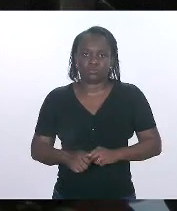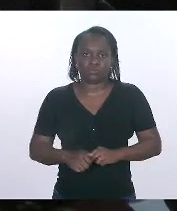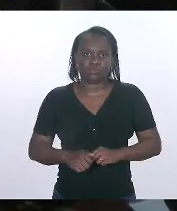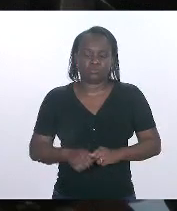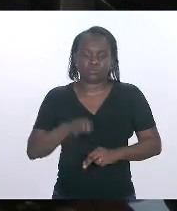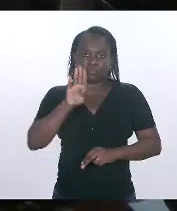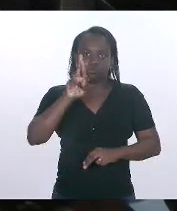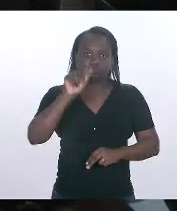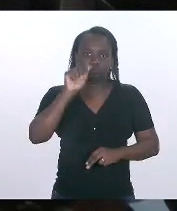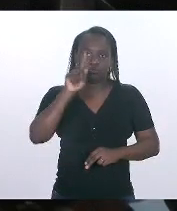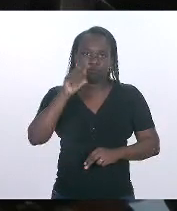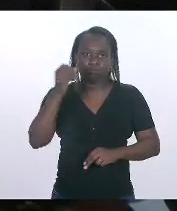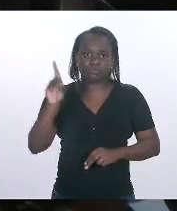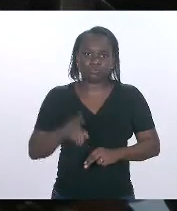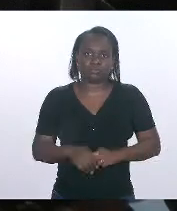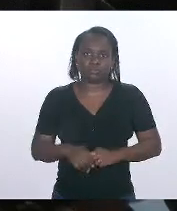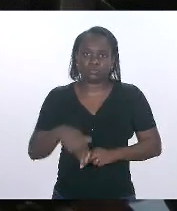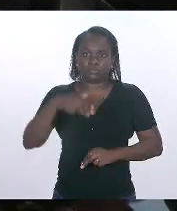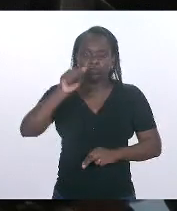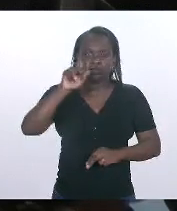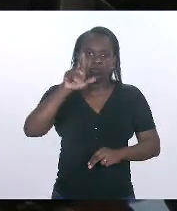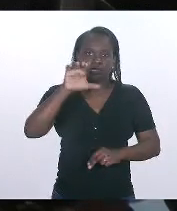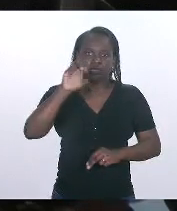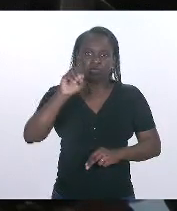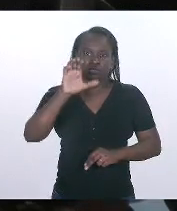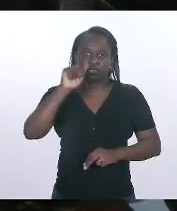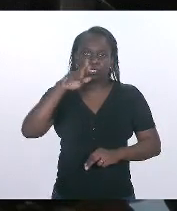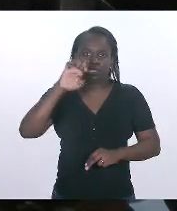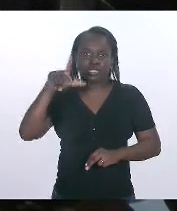Deputado Brazão. Deputado Márcio Canela.